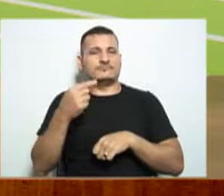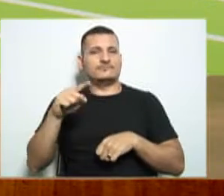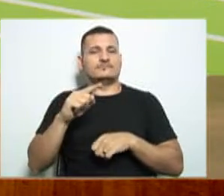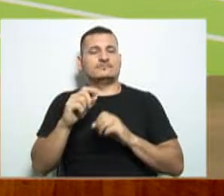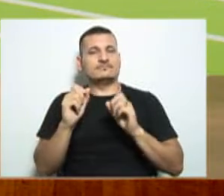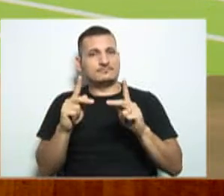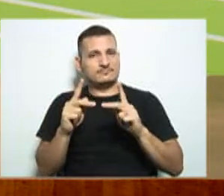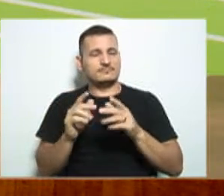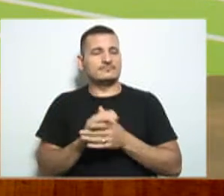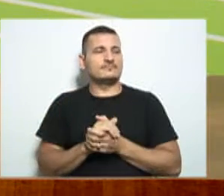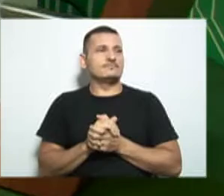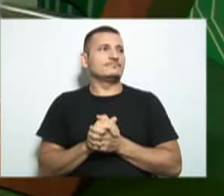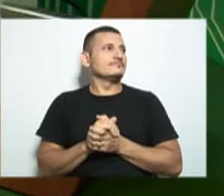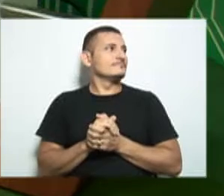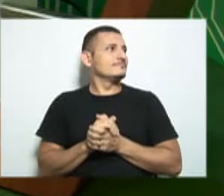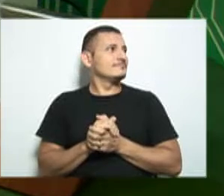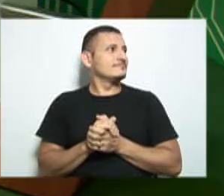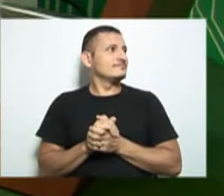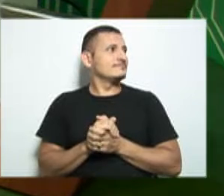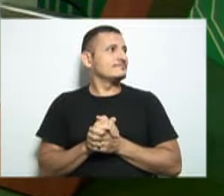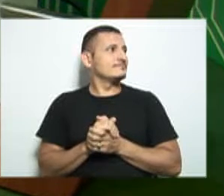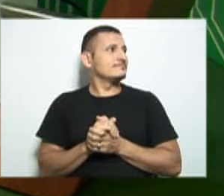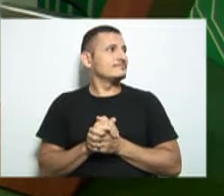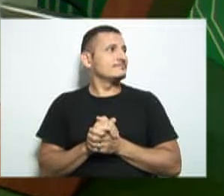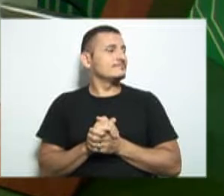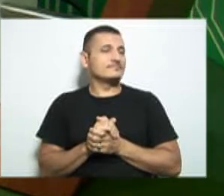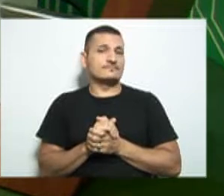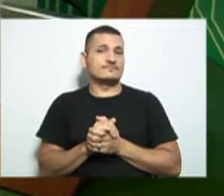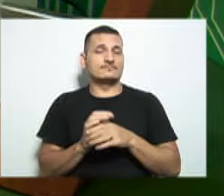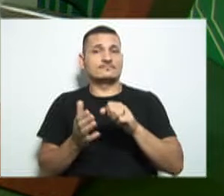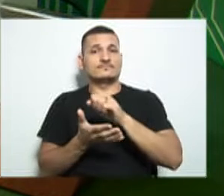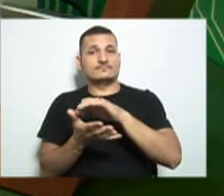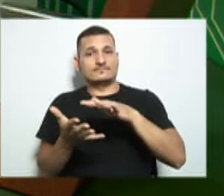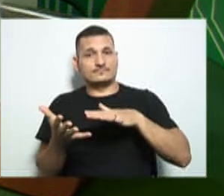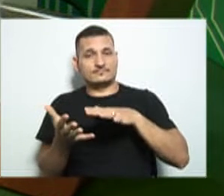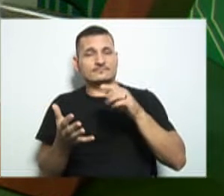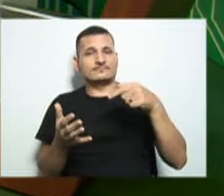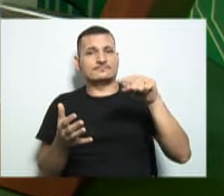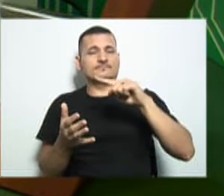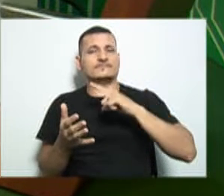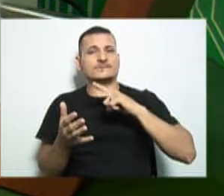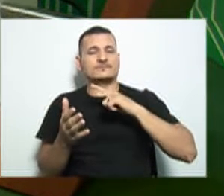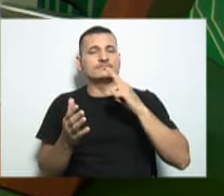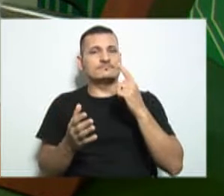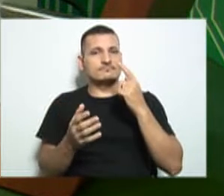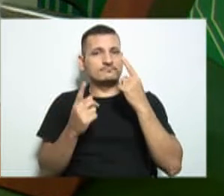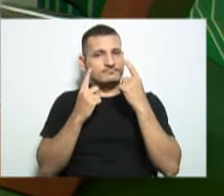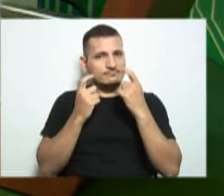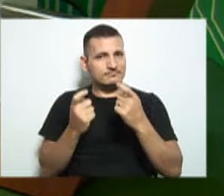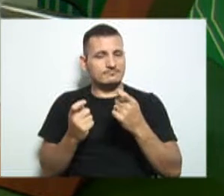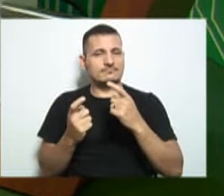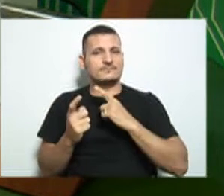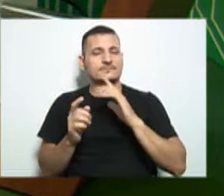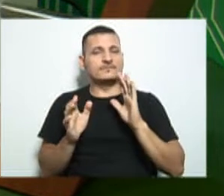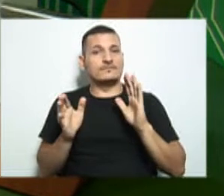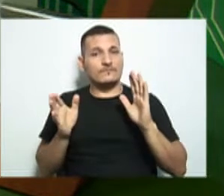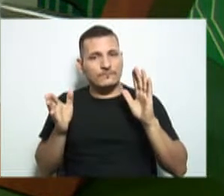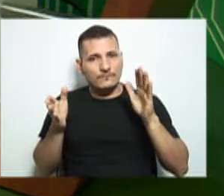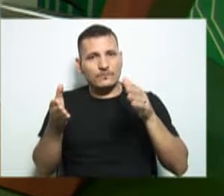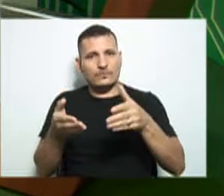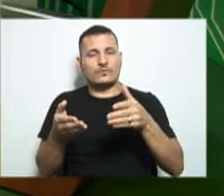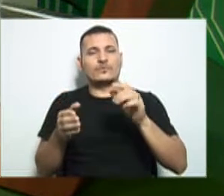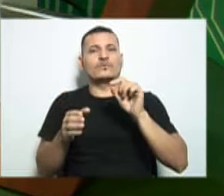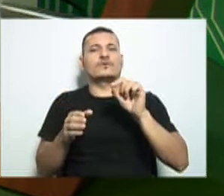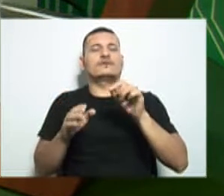todos, não é isso, professora Priscila? Isso mesmo. A atividade de sala de vocês está bem interessante, bem voltada para o assunto mesmo que